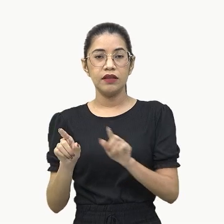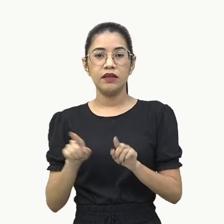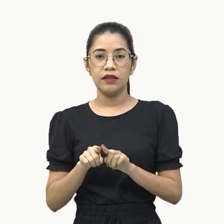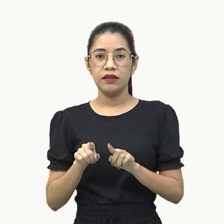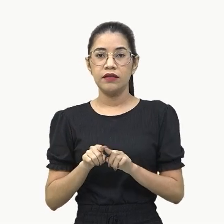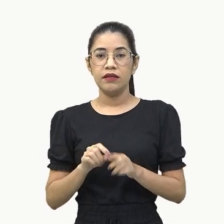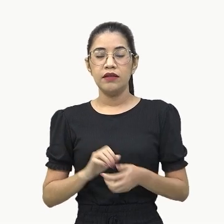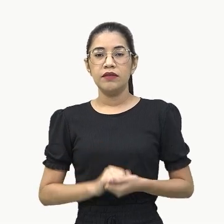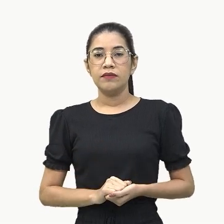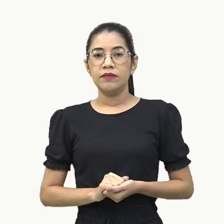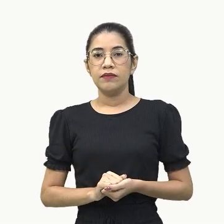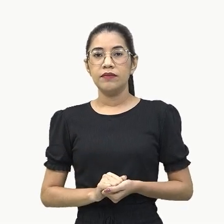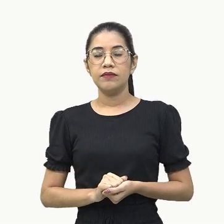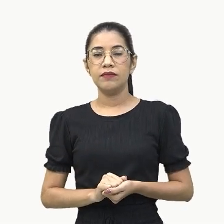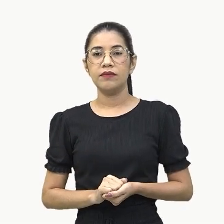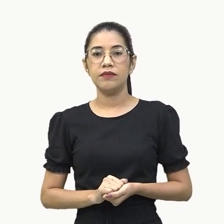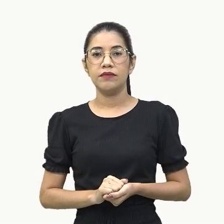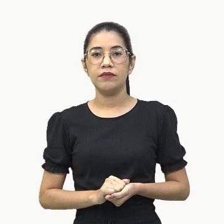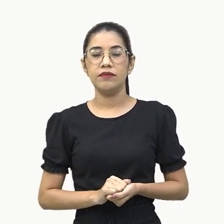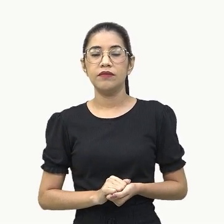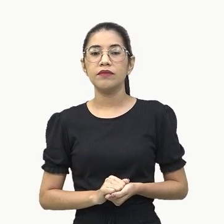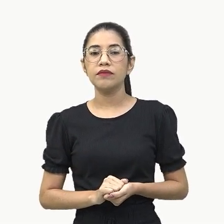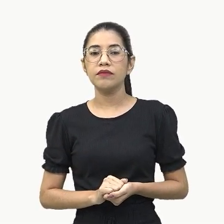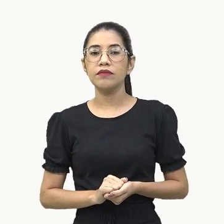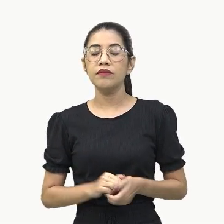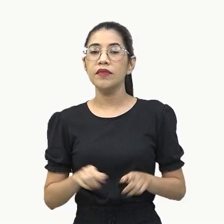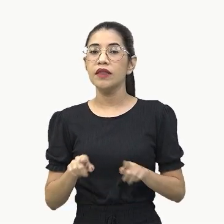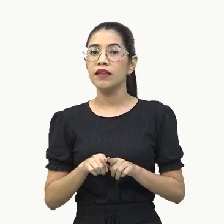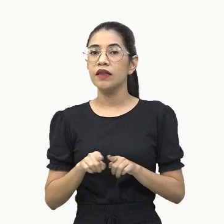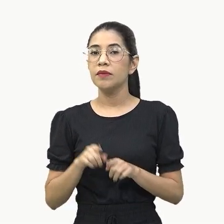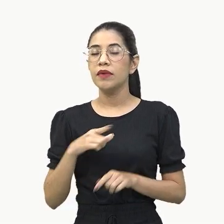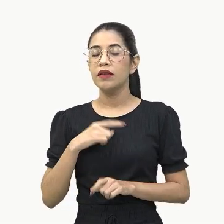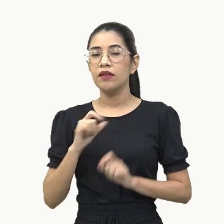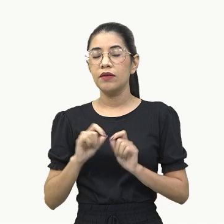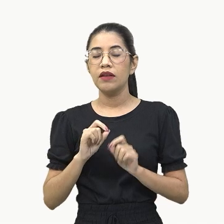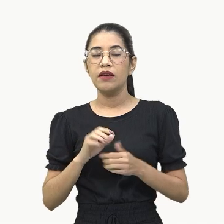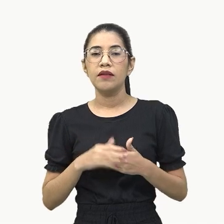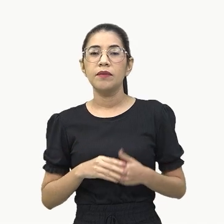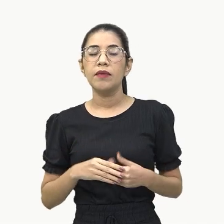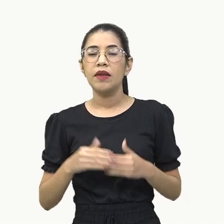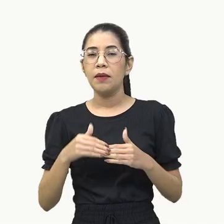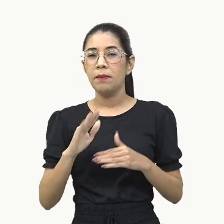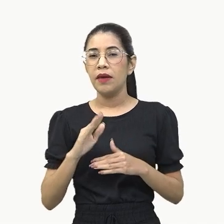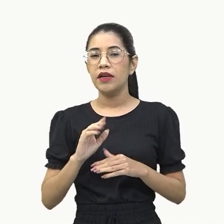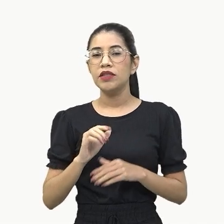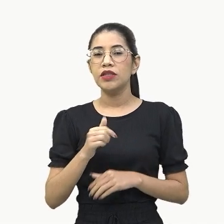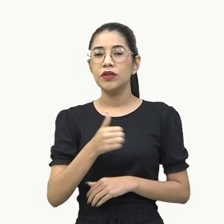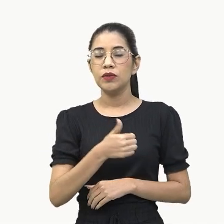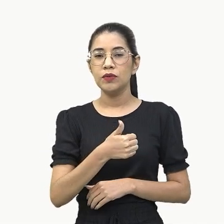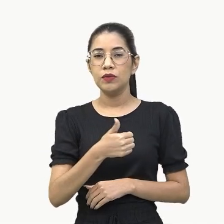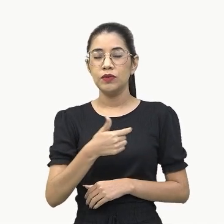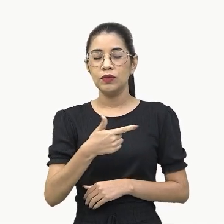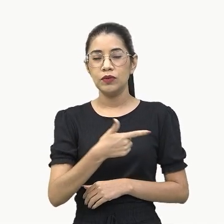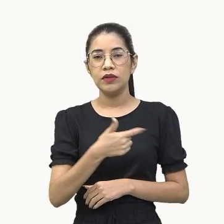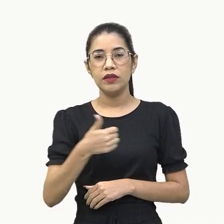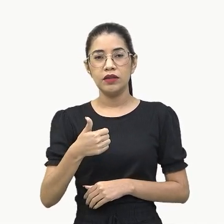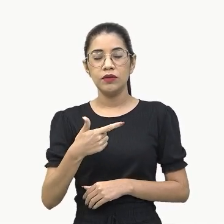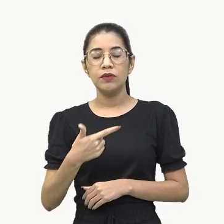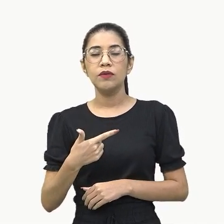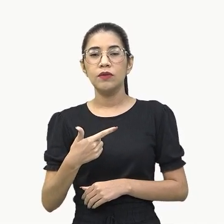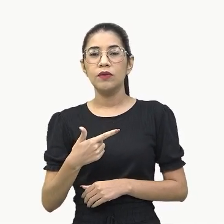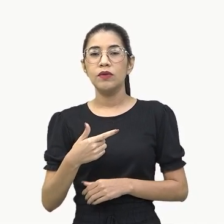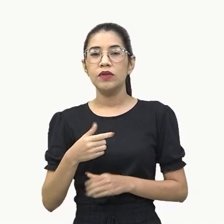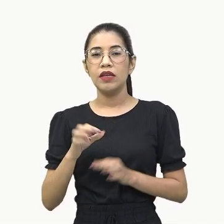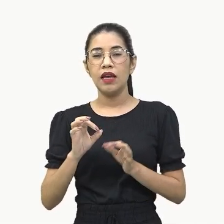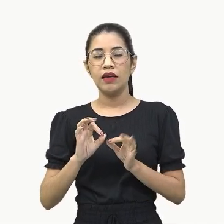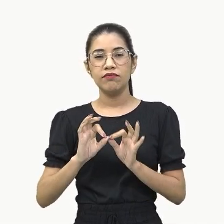eh observar existem aí eh um pouco mais de 212.000 km de